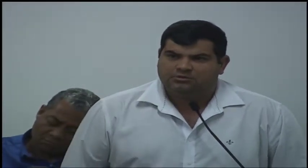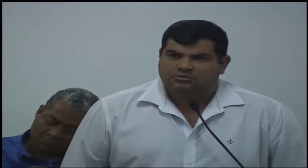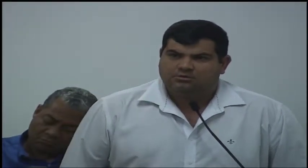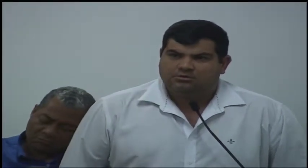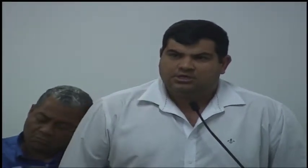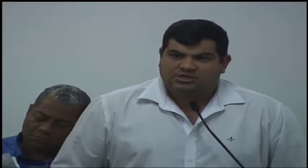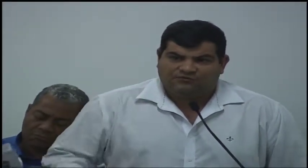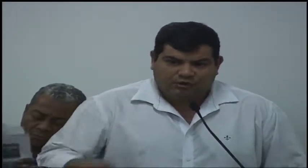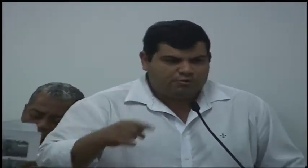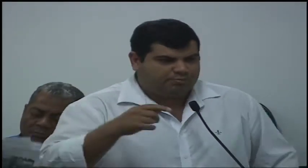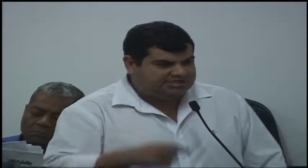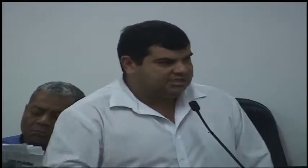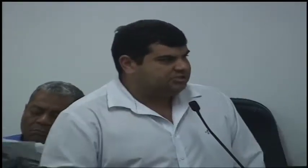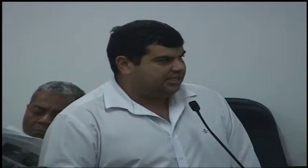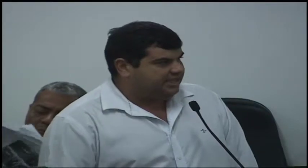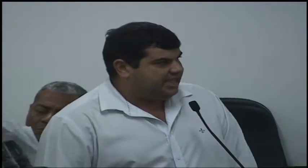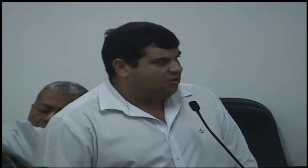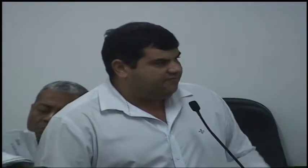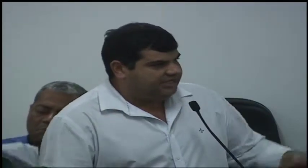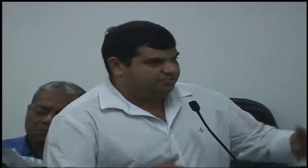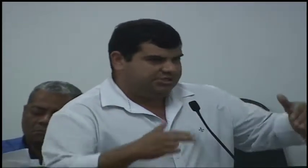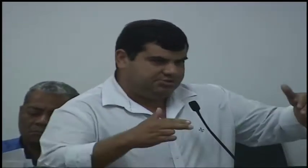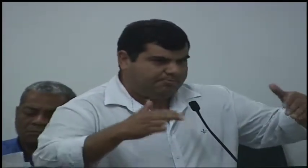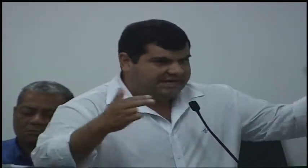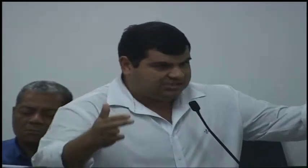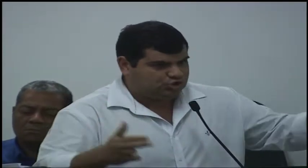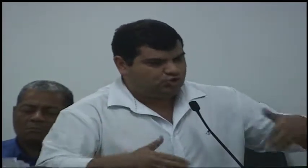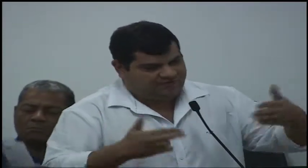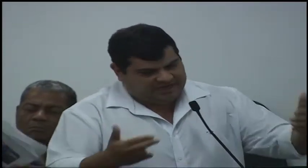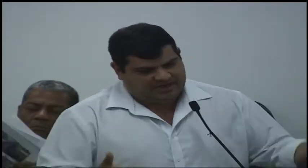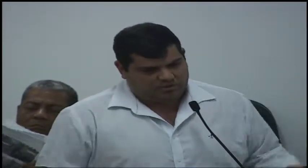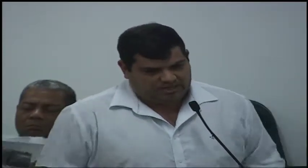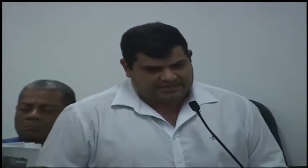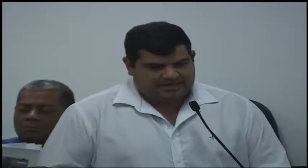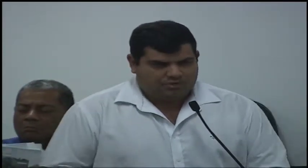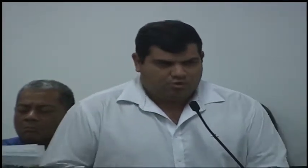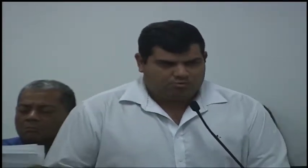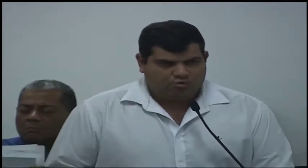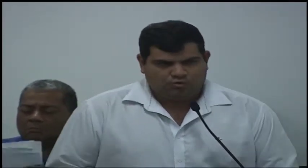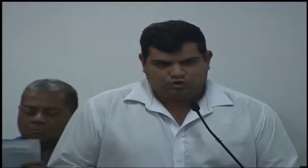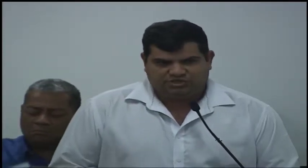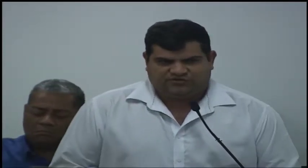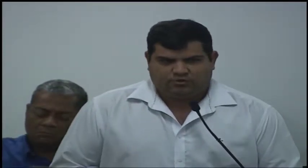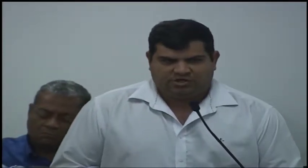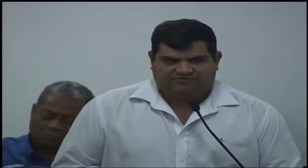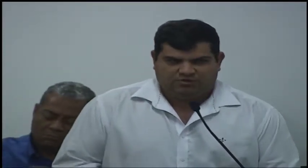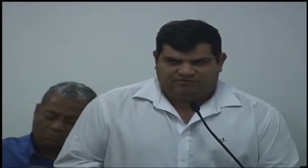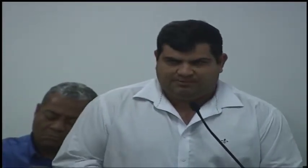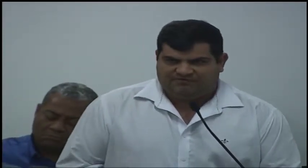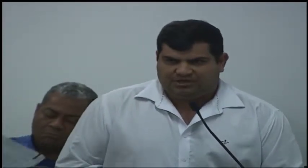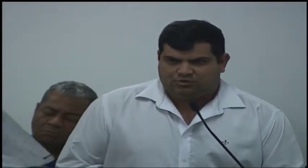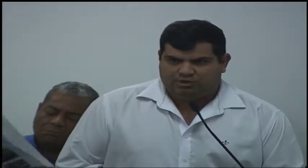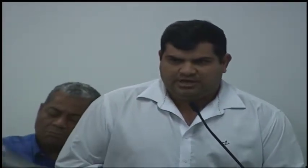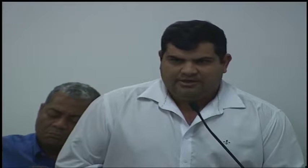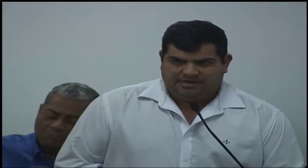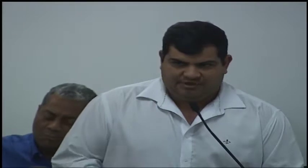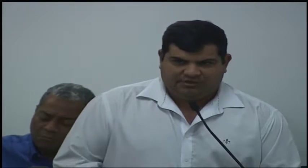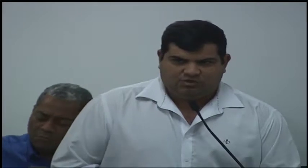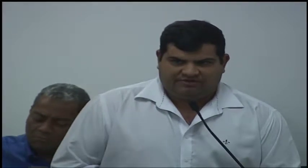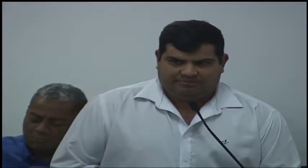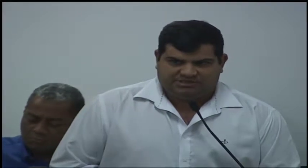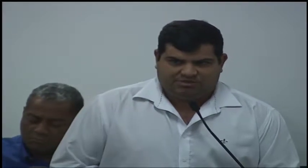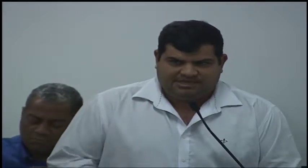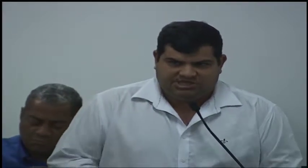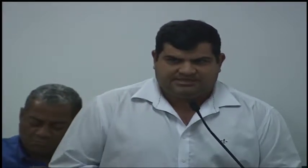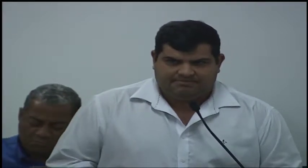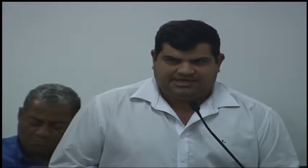filho. Então fica o meu pedido ao SEDECA, ao invés de pedir prazo, se houver agora, como o juiz falou, que vai ouvir a prefeitura, e a prefeitura